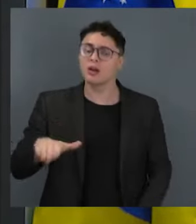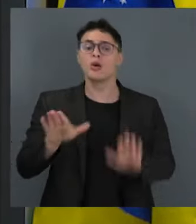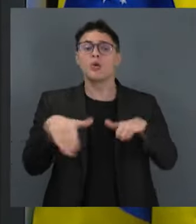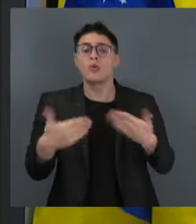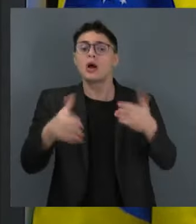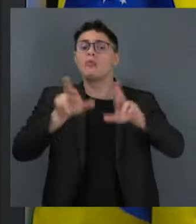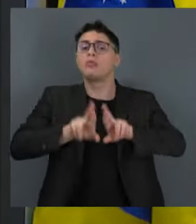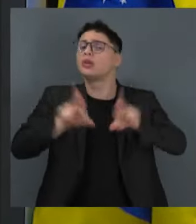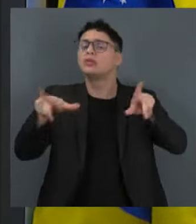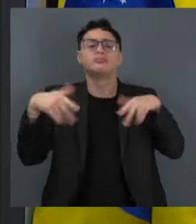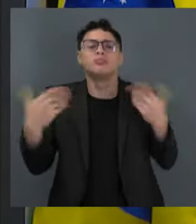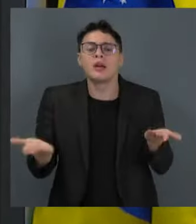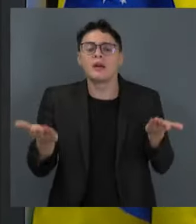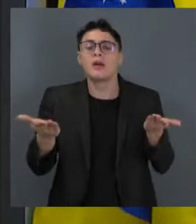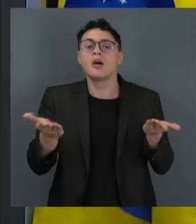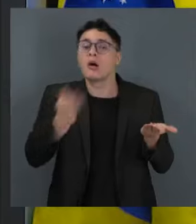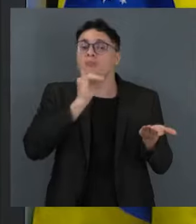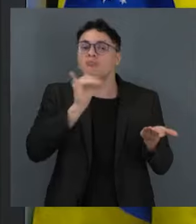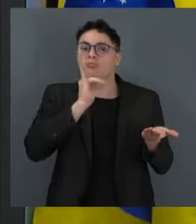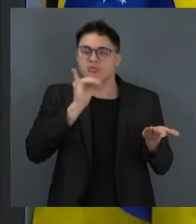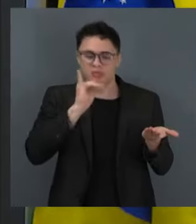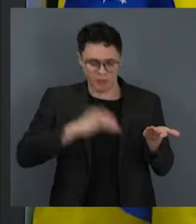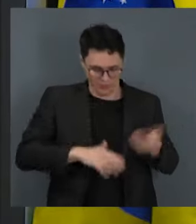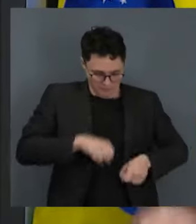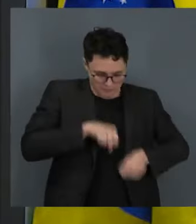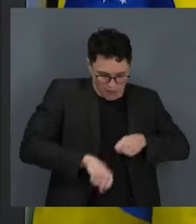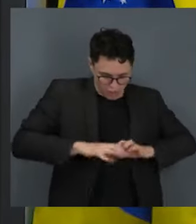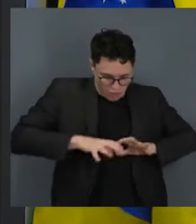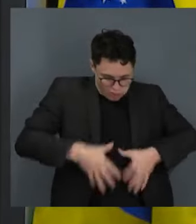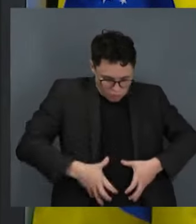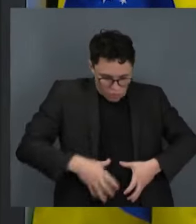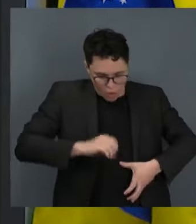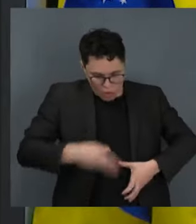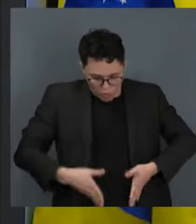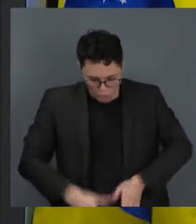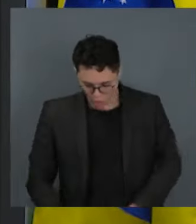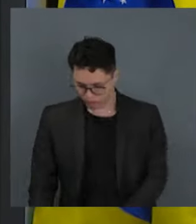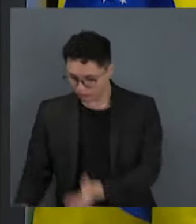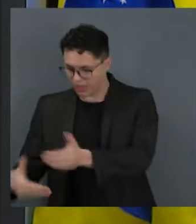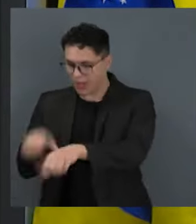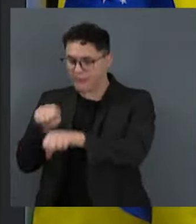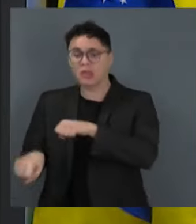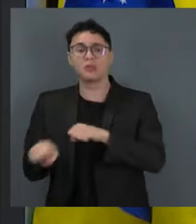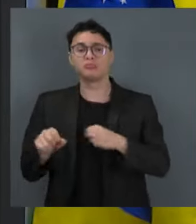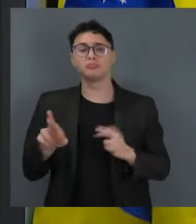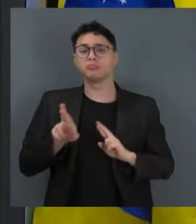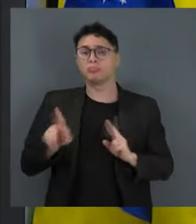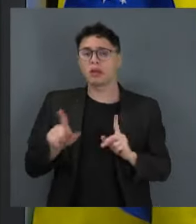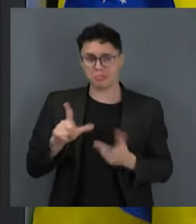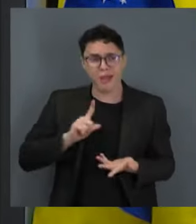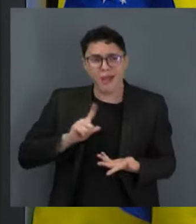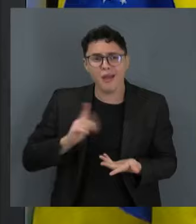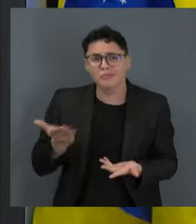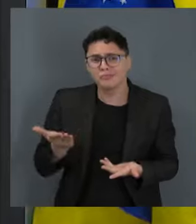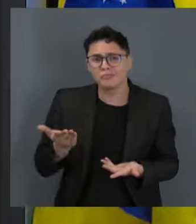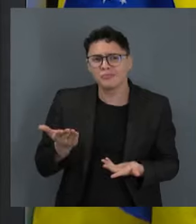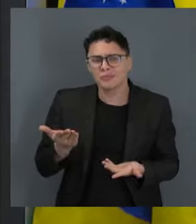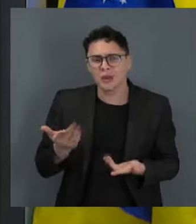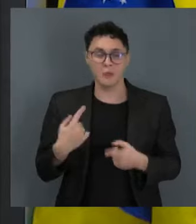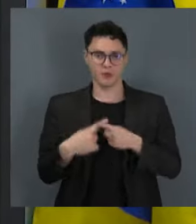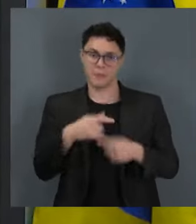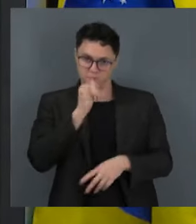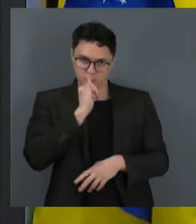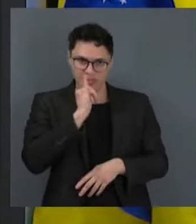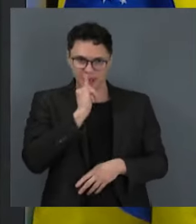diferença de matar um ser humano dentro ou fora do ventre materno quer dizer que pela diferença de um minuto